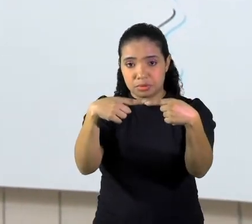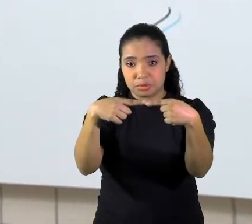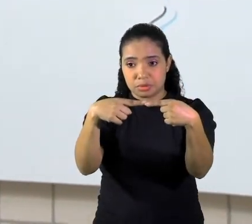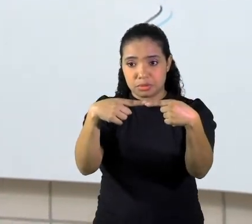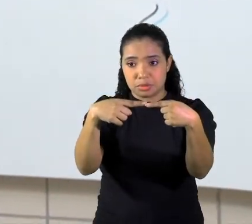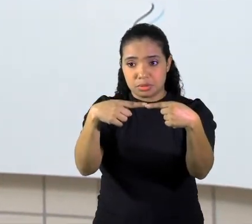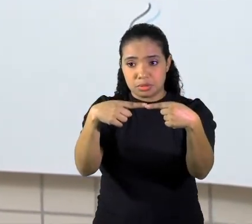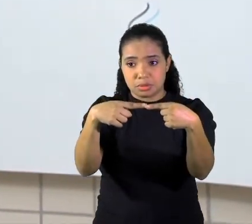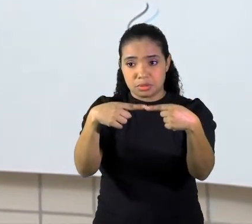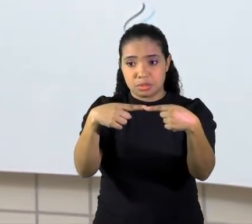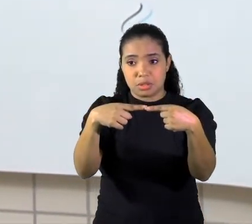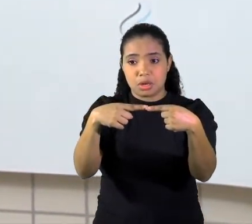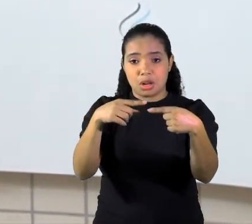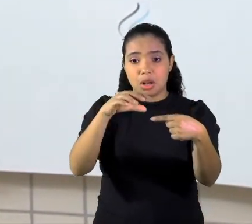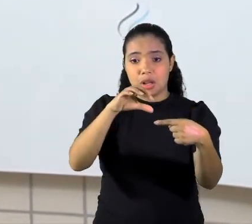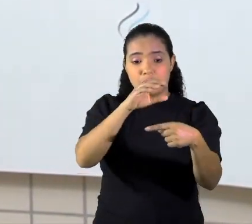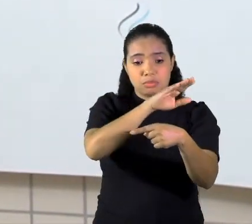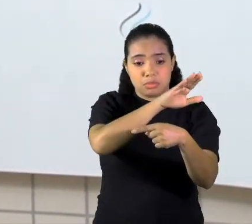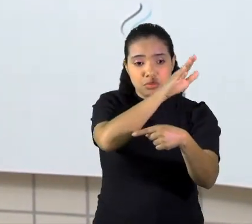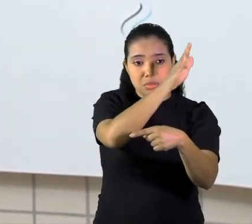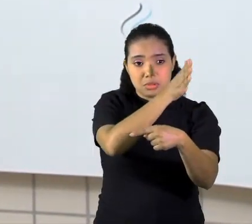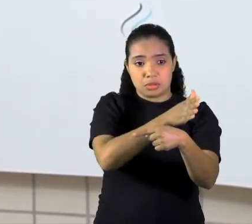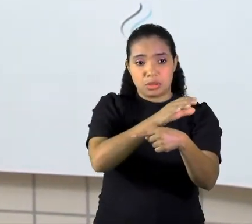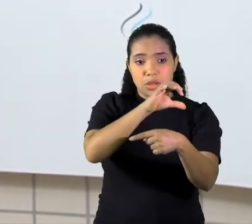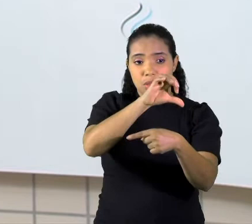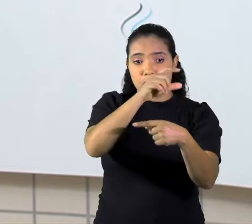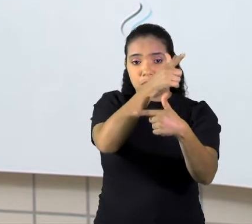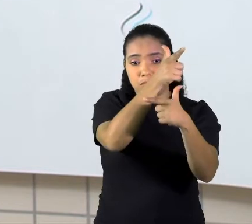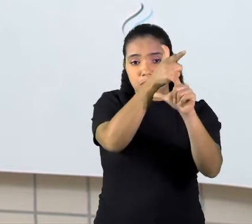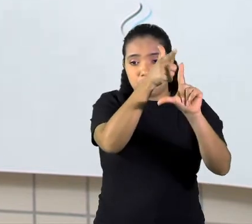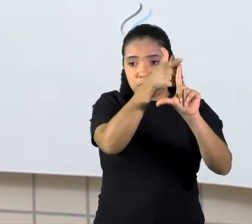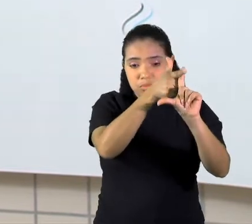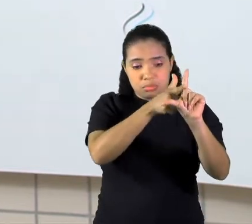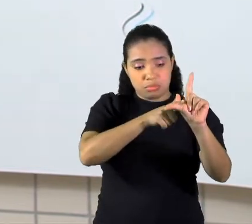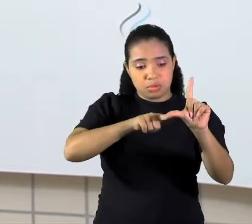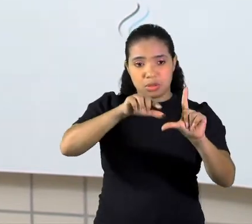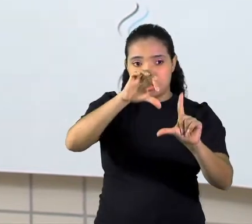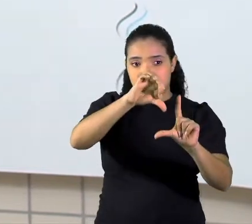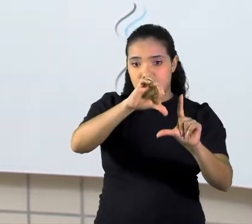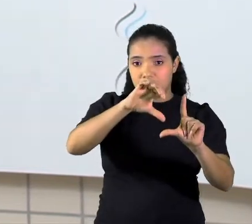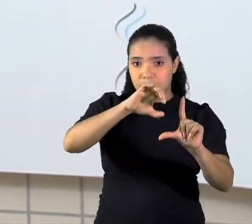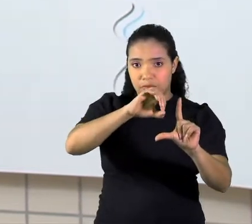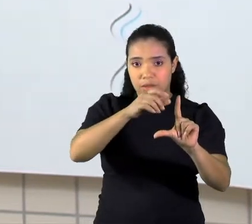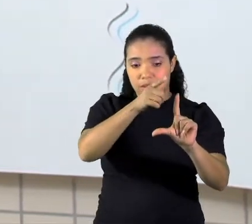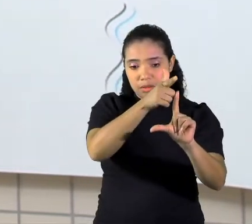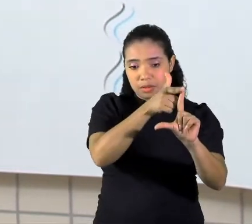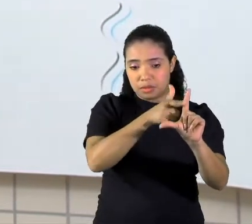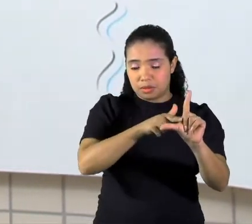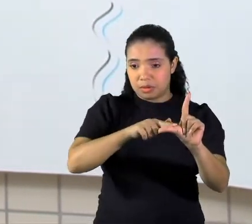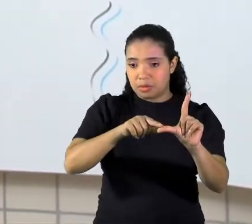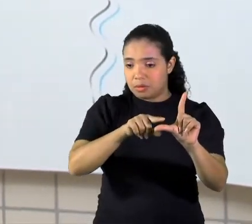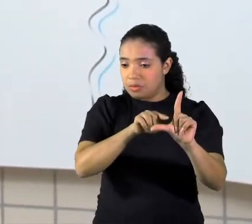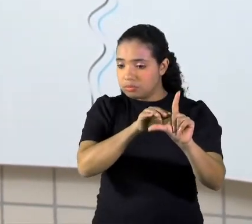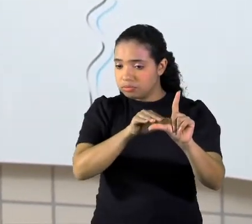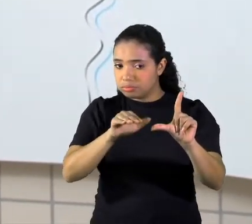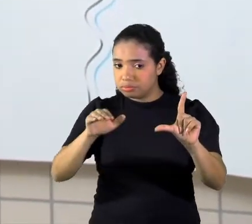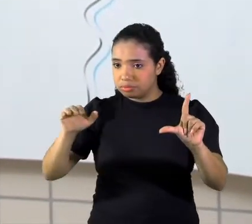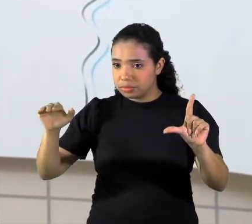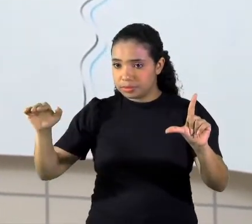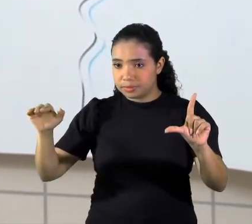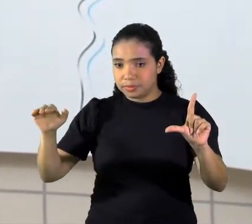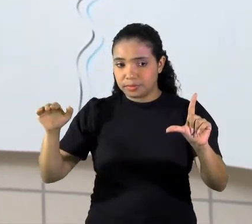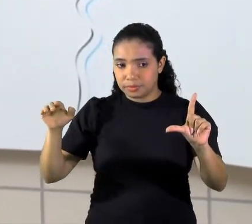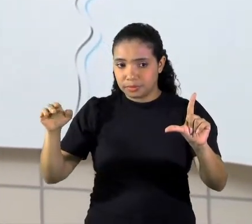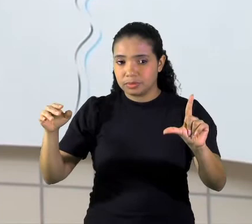elas formam 90 graus entre si, ok? Então essa reta é paralela a essa. Cabe semelhança de